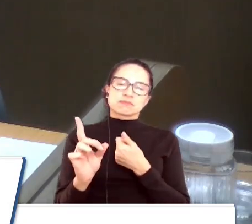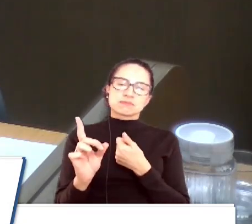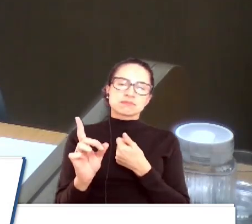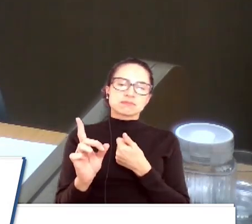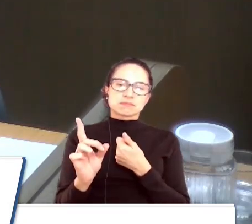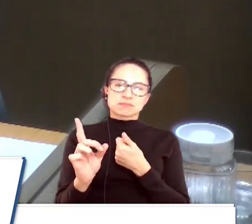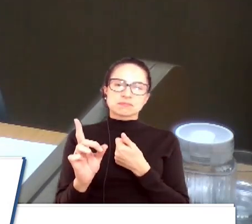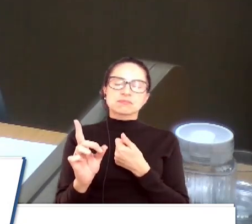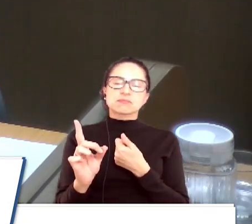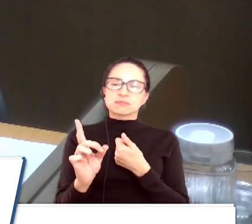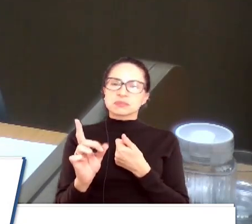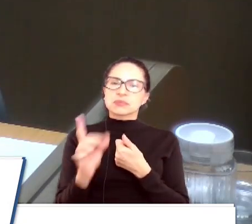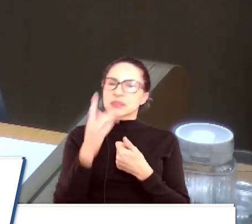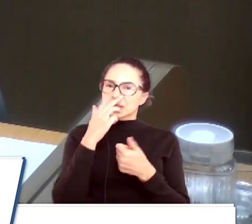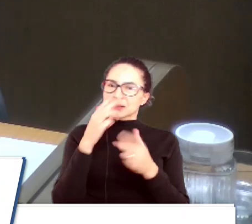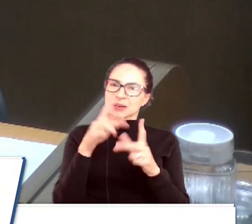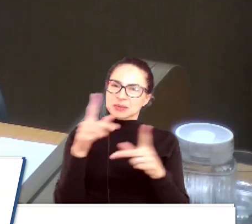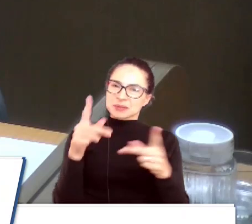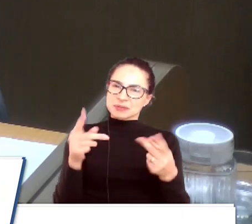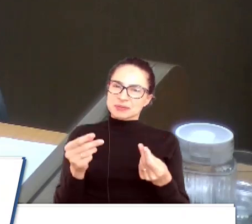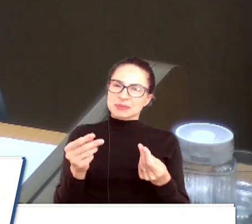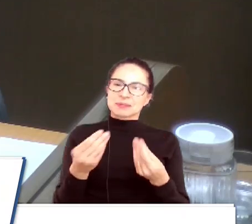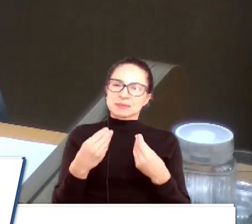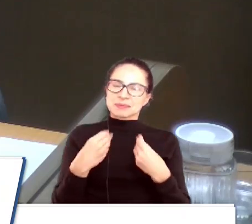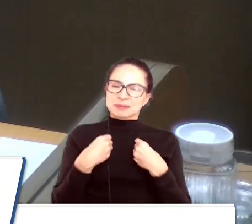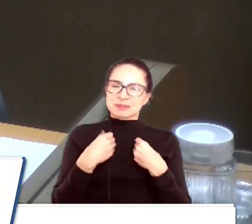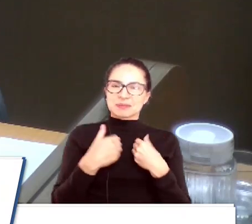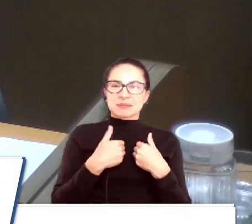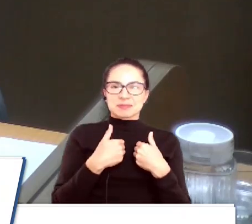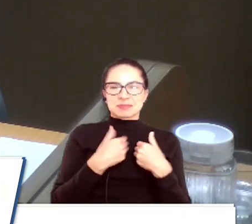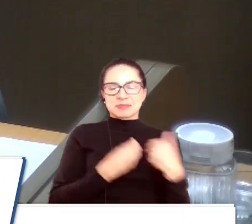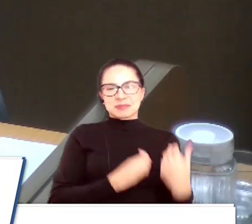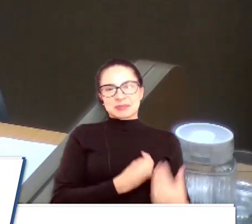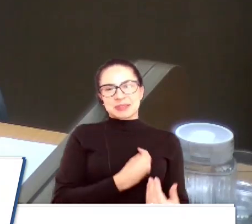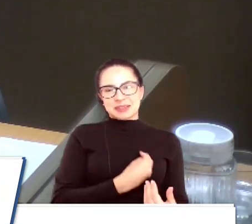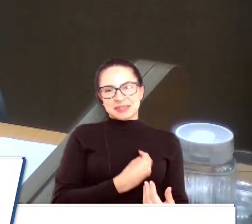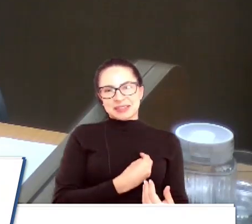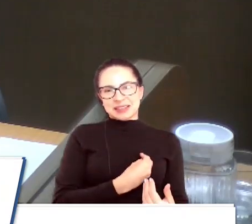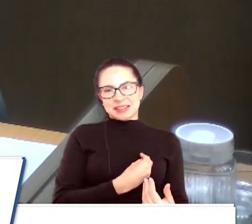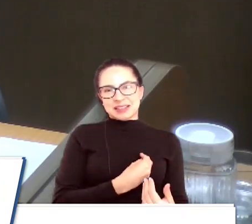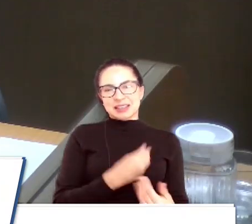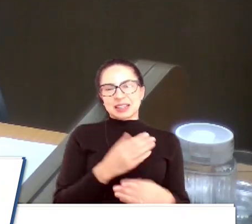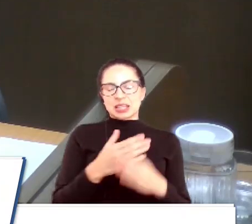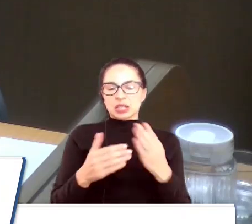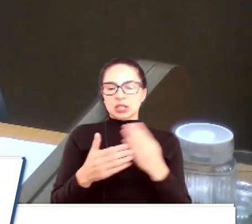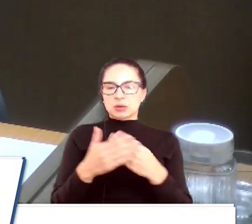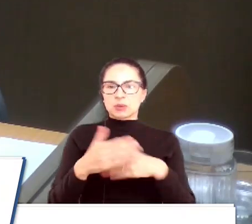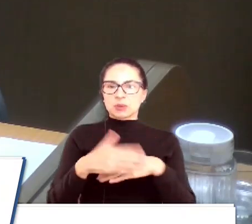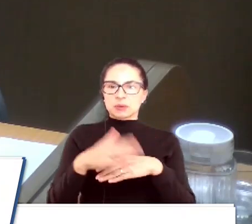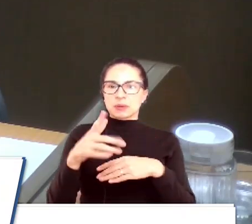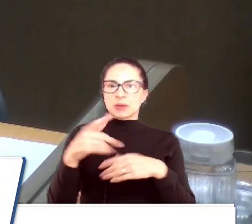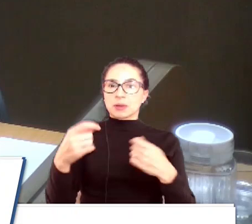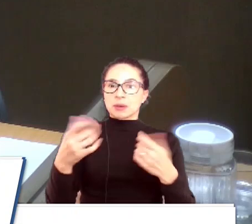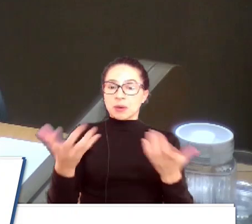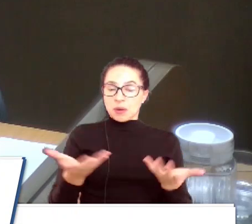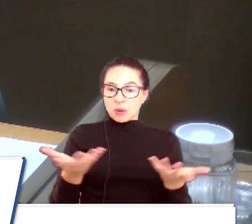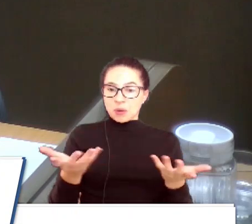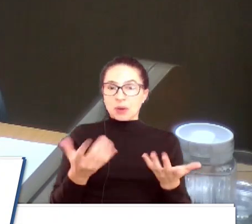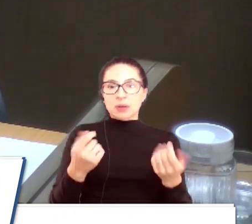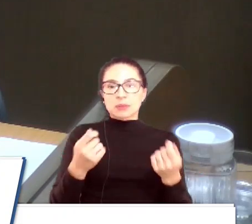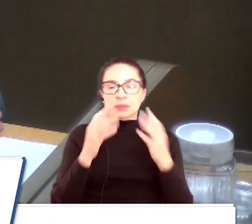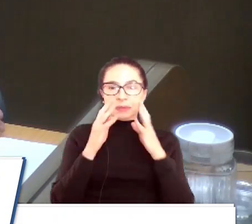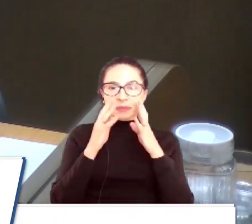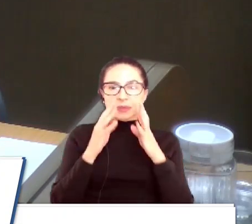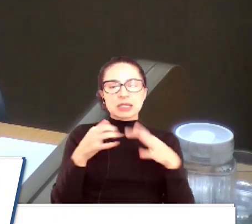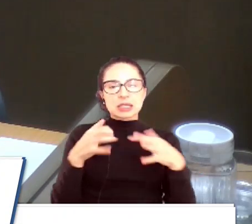A senhora foi um presente hoje, principalmente para a minha vida, que tudo que a senhora falou eu estava precisando ouvir, e eu tenho